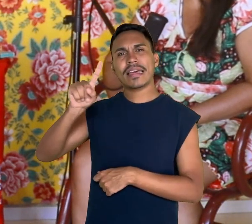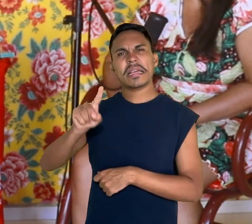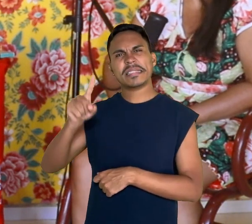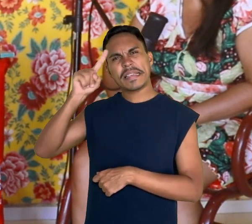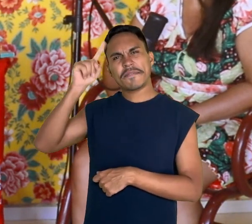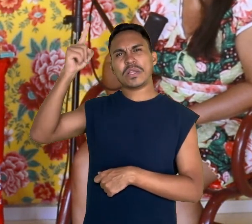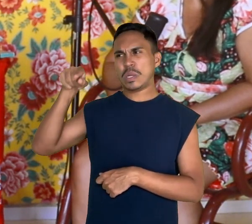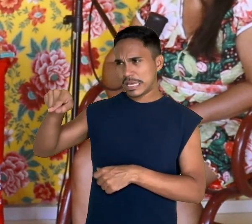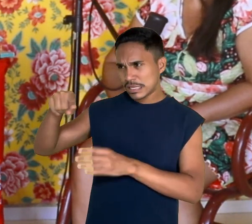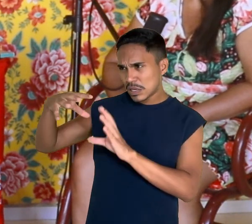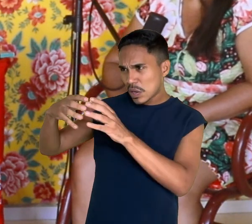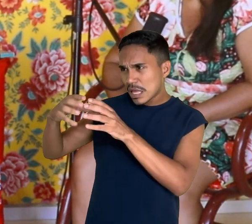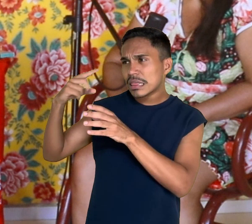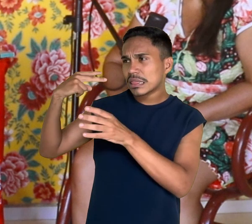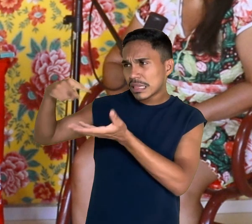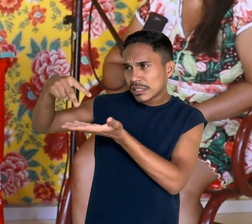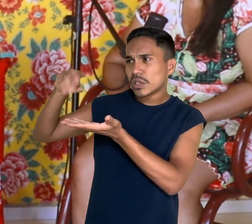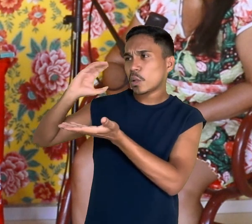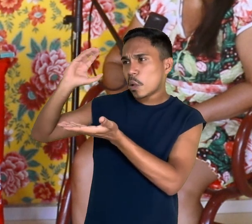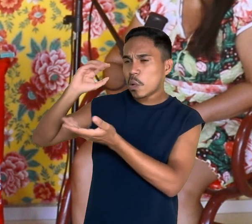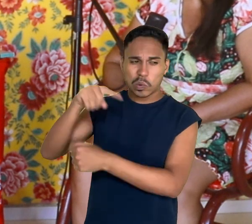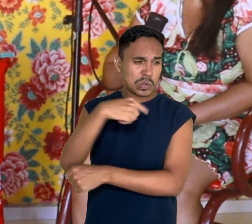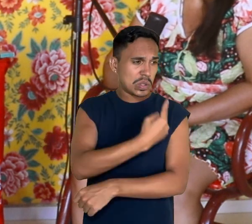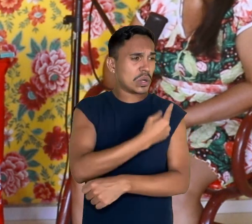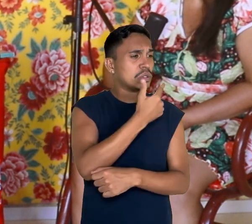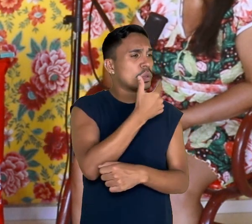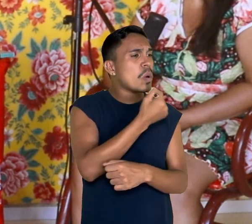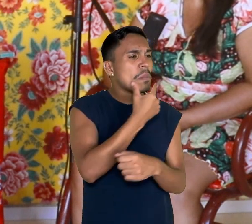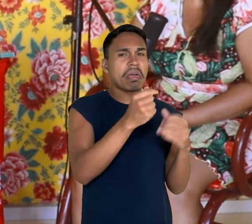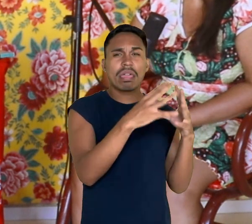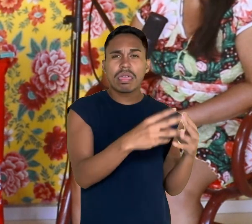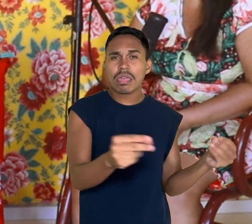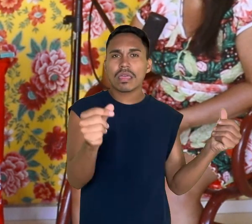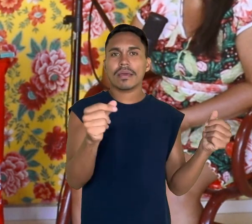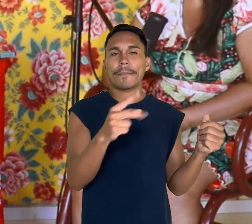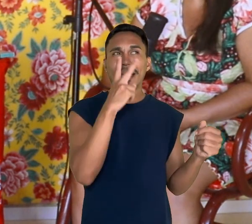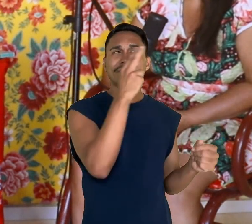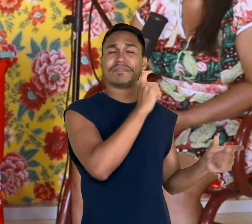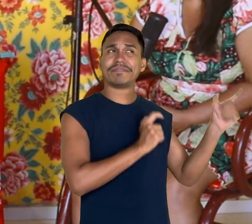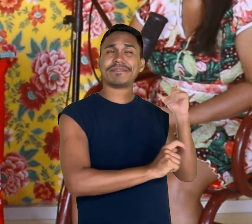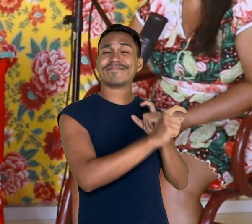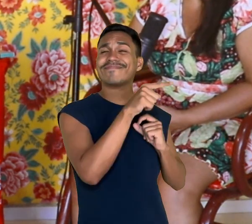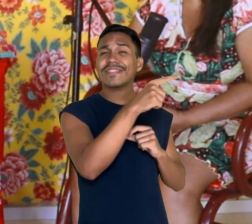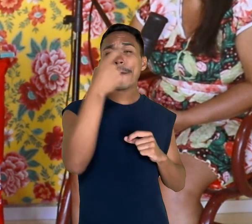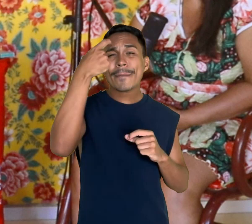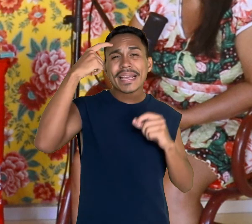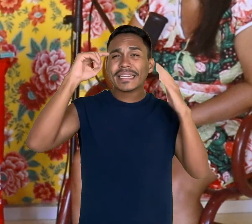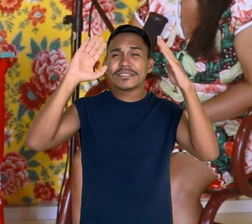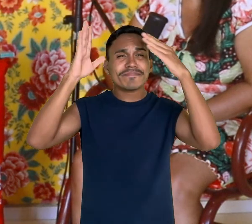Marinês inventou esse coco, aí vai acabar com o nosso, o pessoal não vai, enfim, coisas de